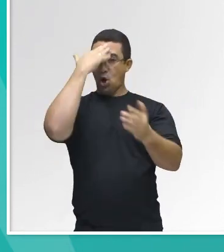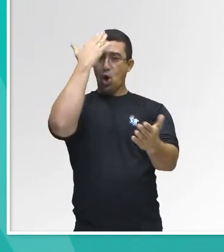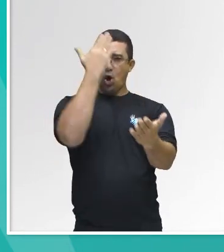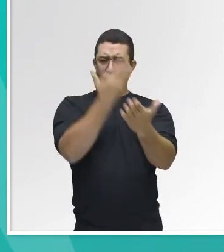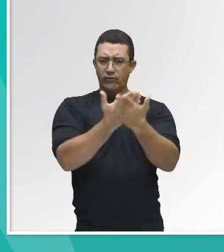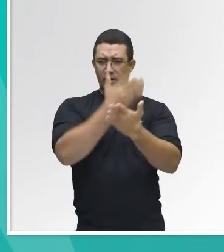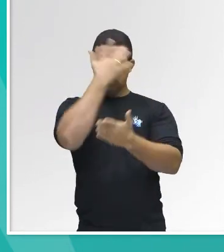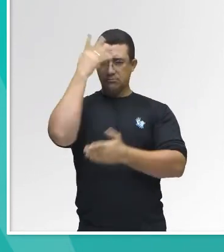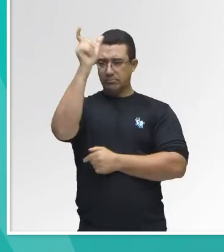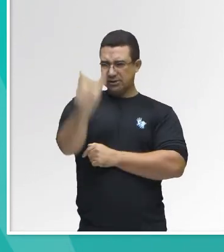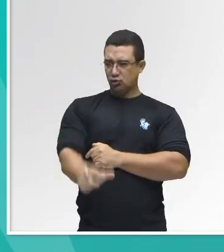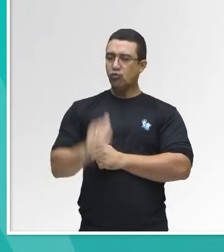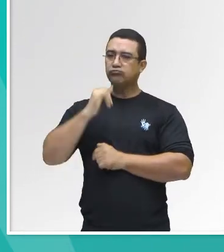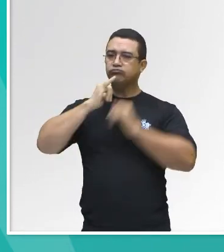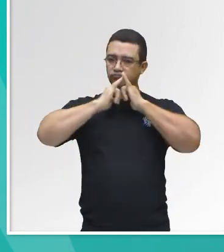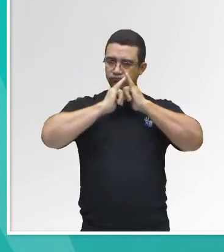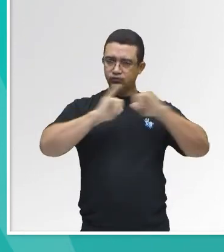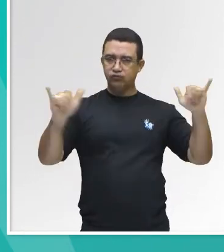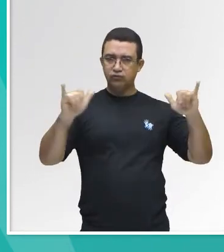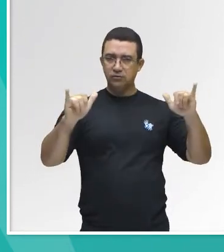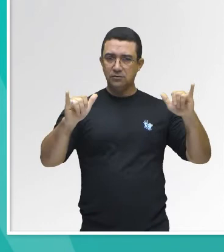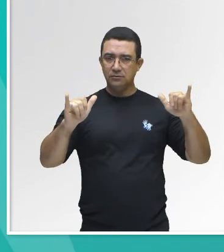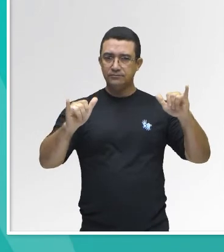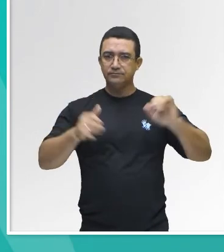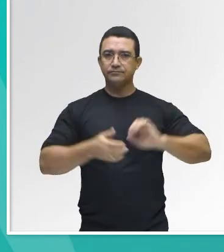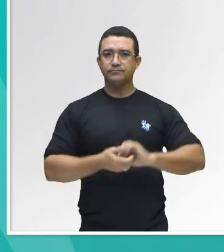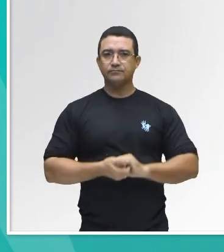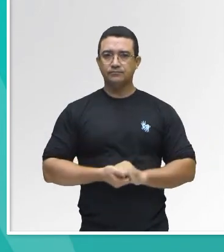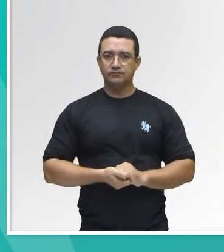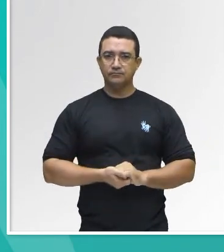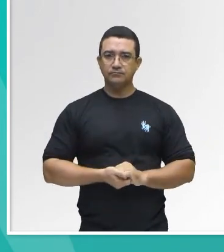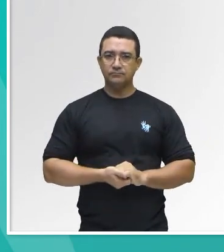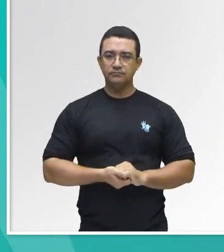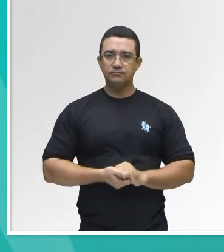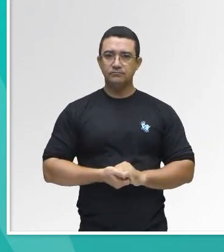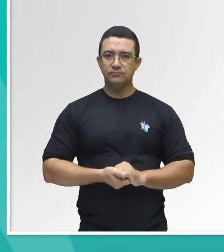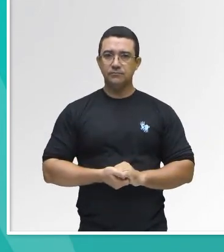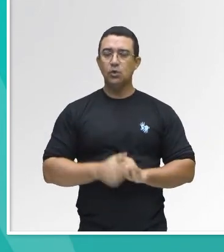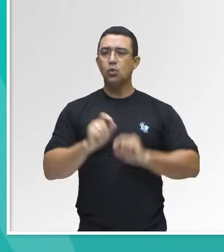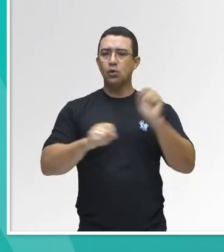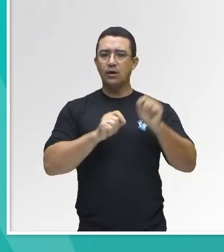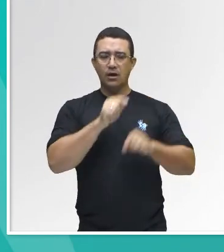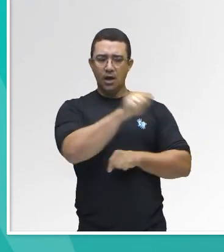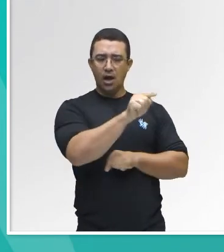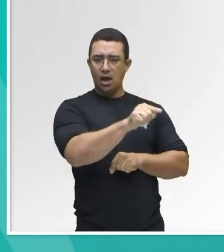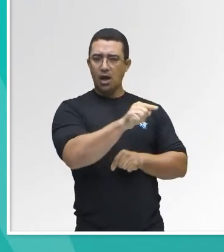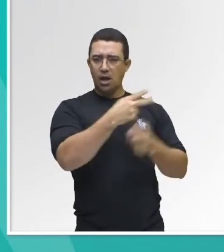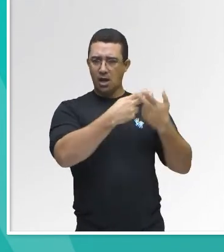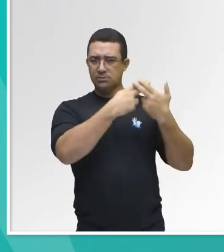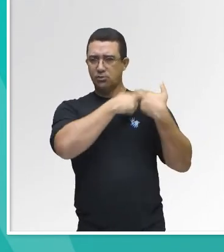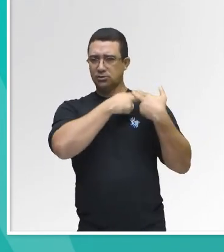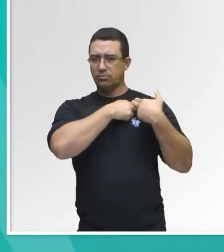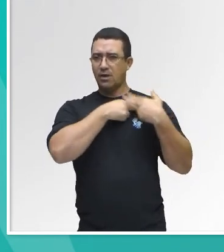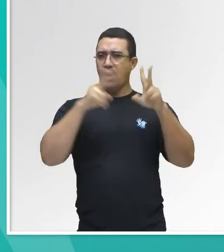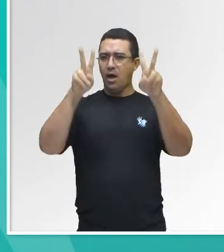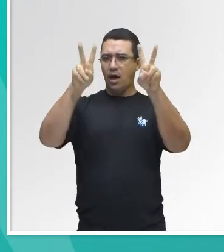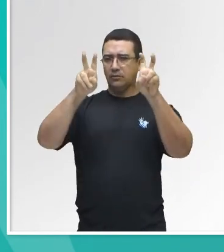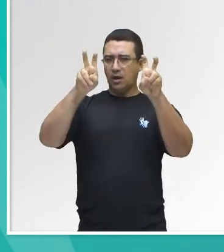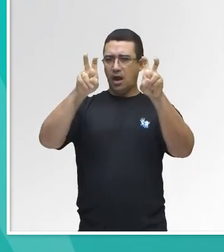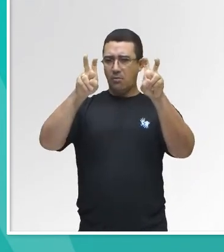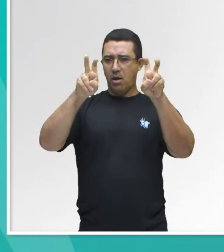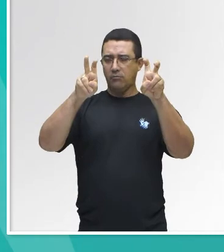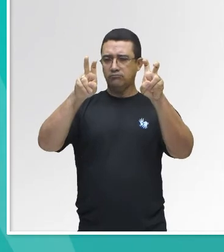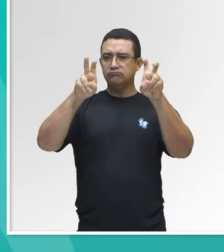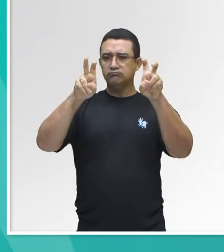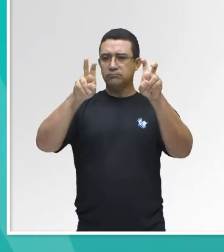Põe ênfase em la idoneidade ou compromisso do emissor em el tema que defende. Nesse